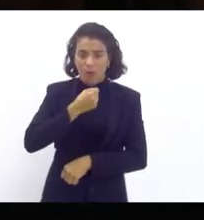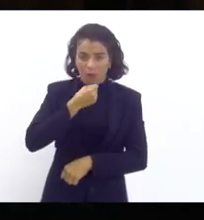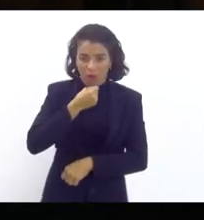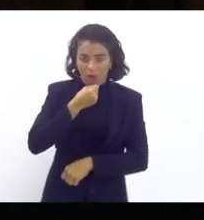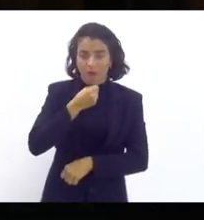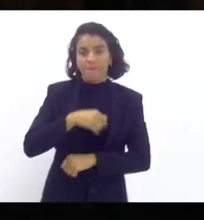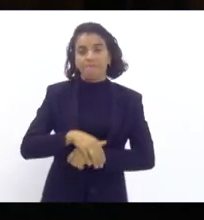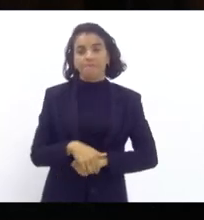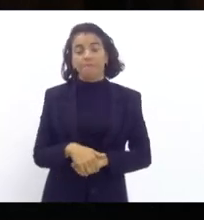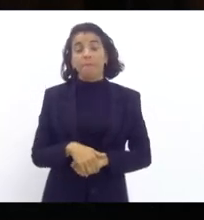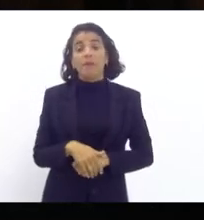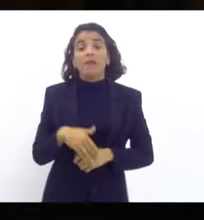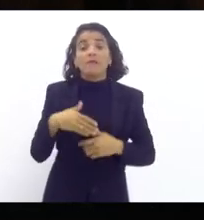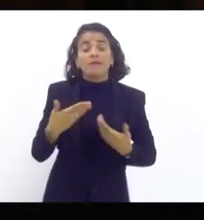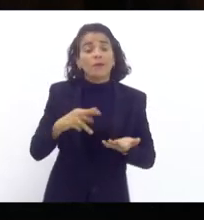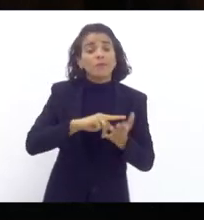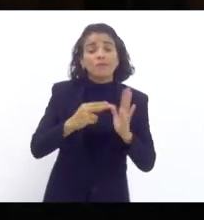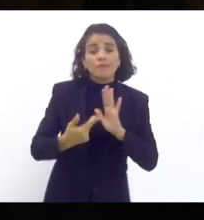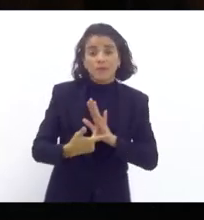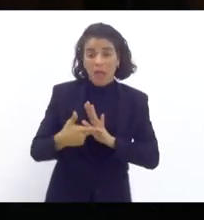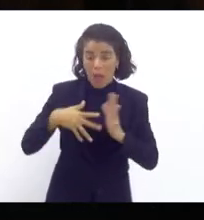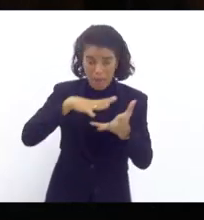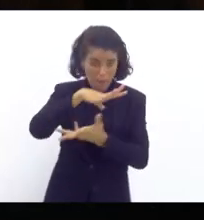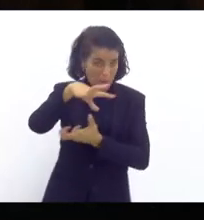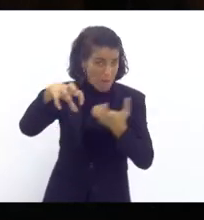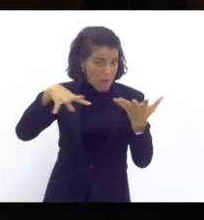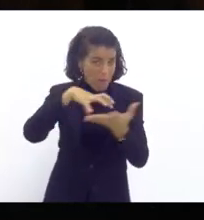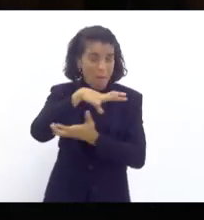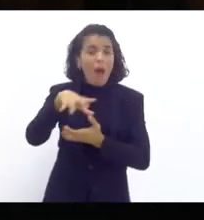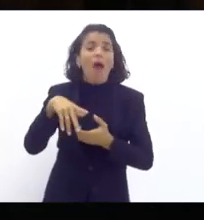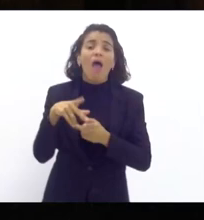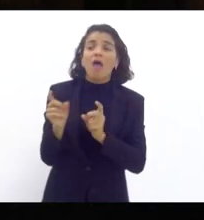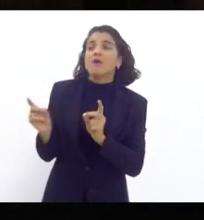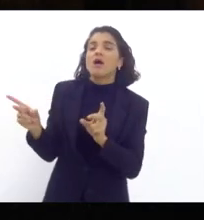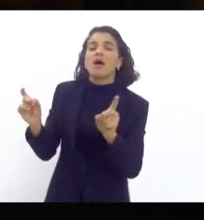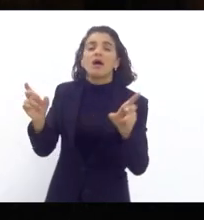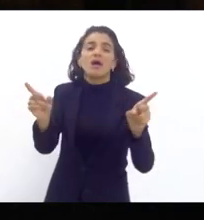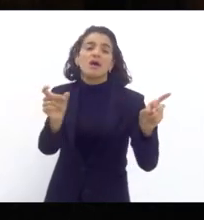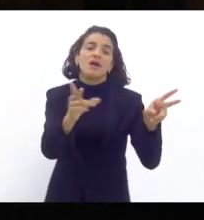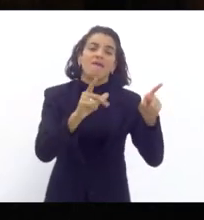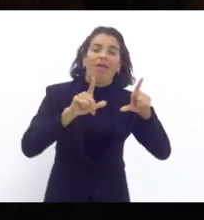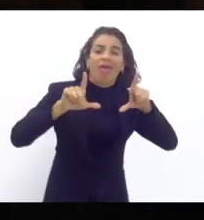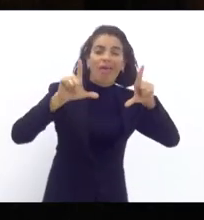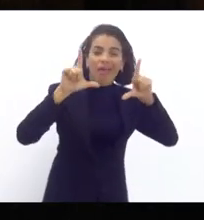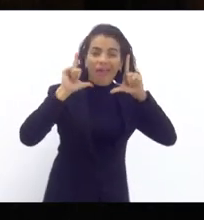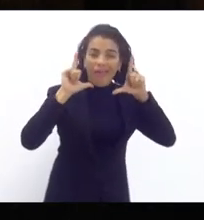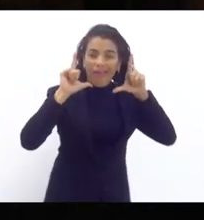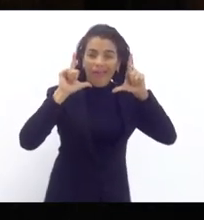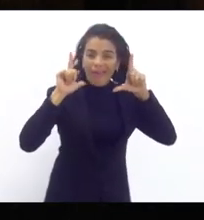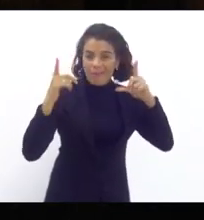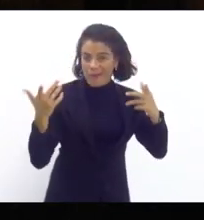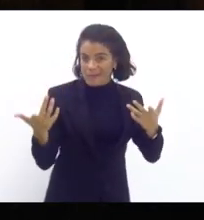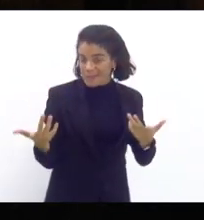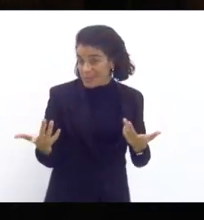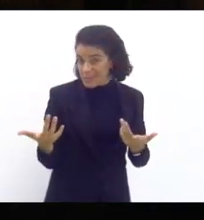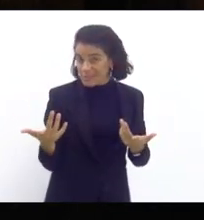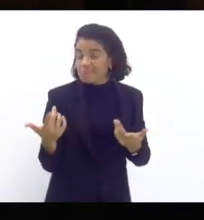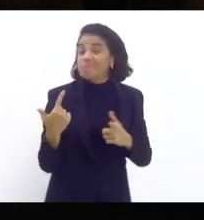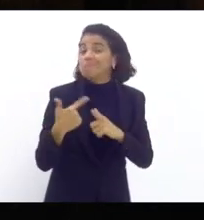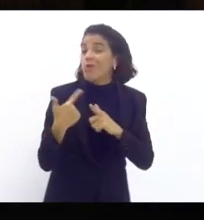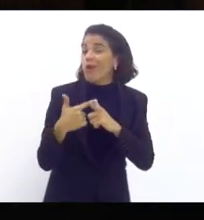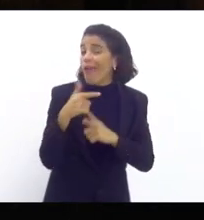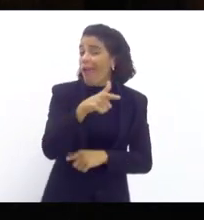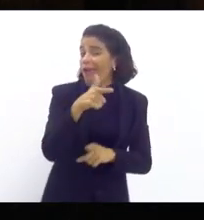desses lugares. Quer dizer, a pirotecnia é para vender jornal, é para vender jornal, por se tratar